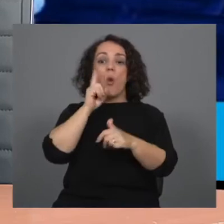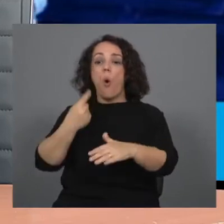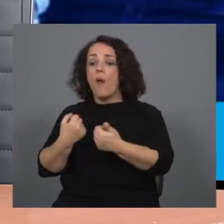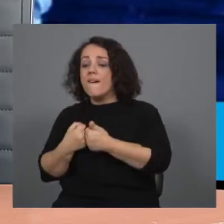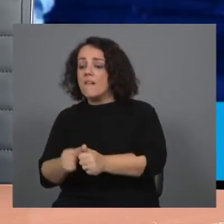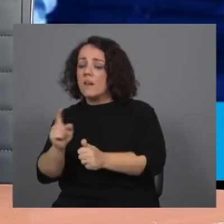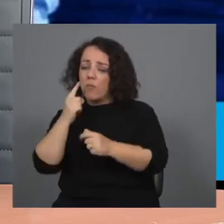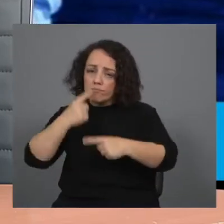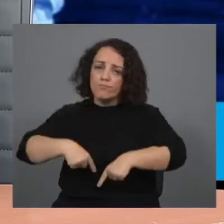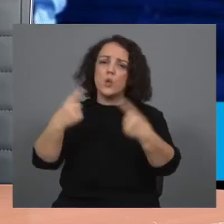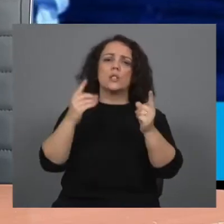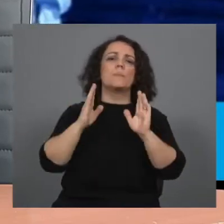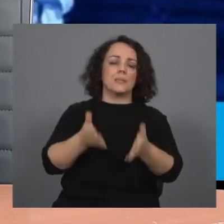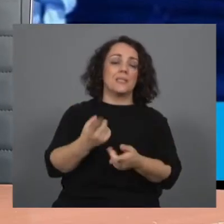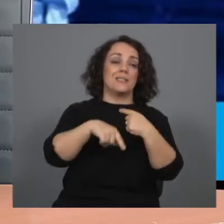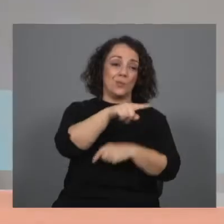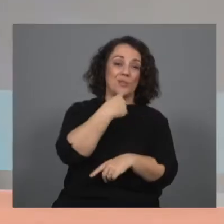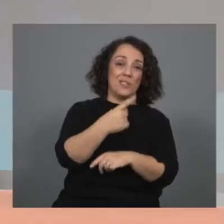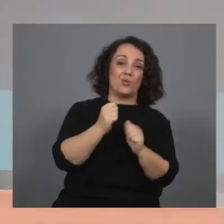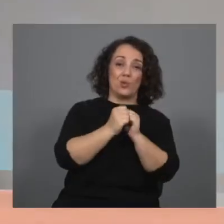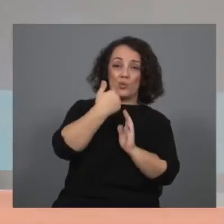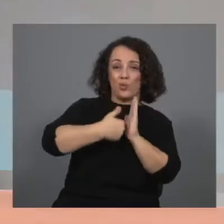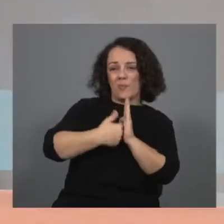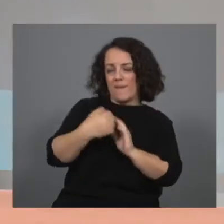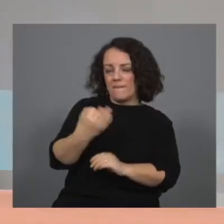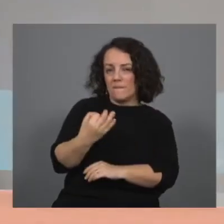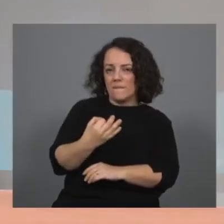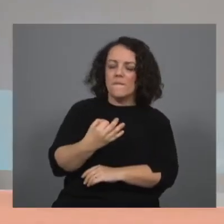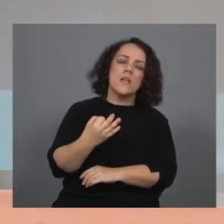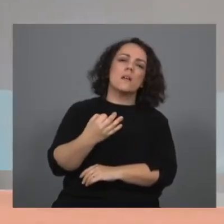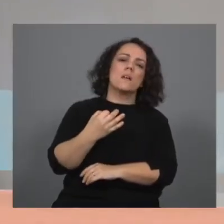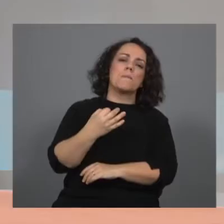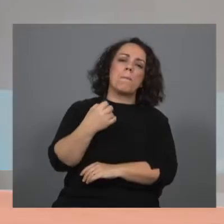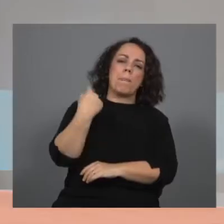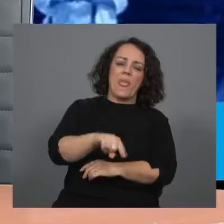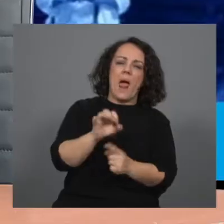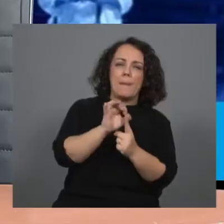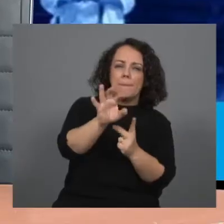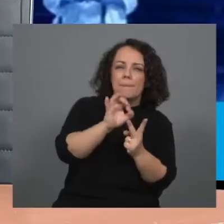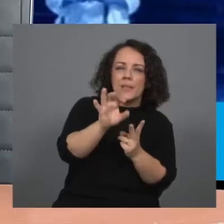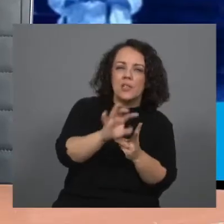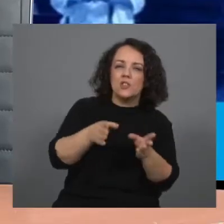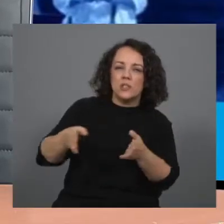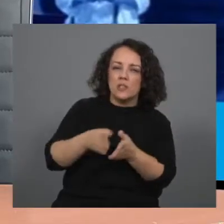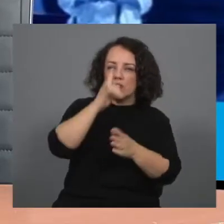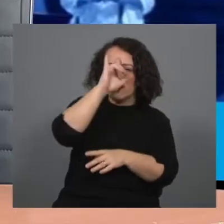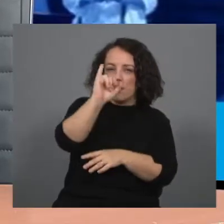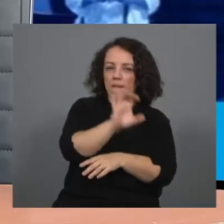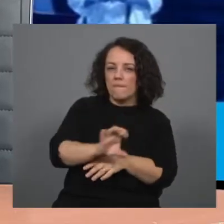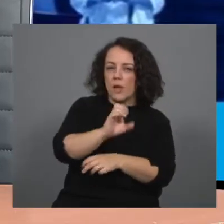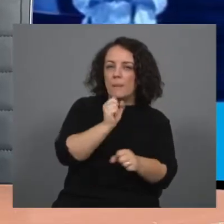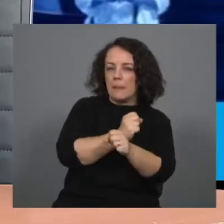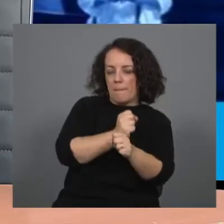eles. E os documentos que tu referiste, sim, apontam muitas pistas ótimas para se trabalhar e para se